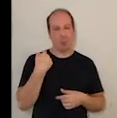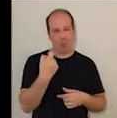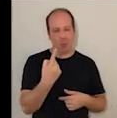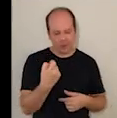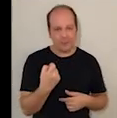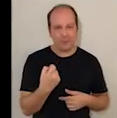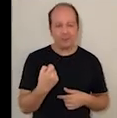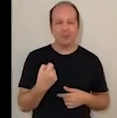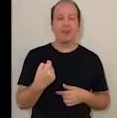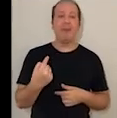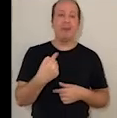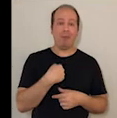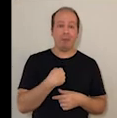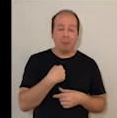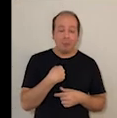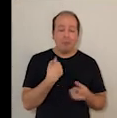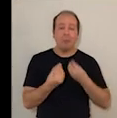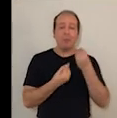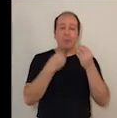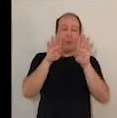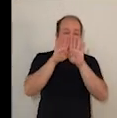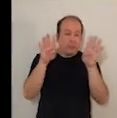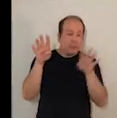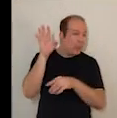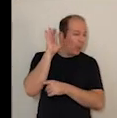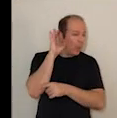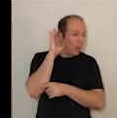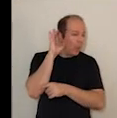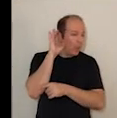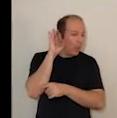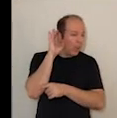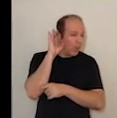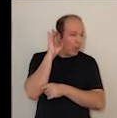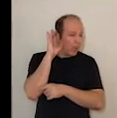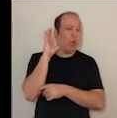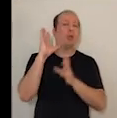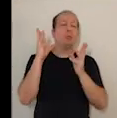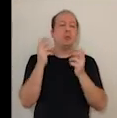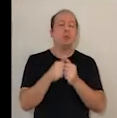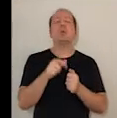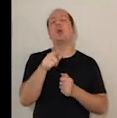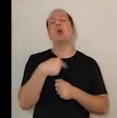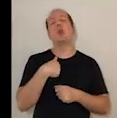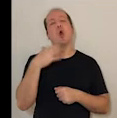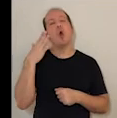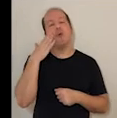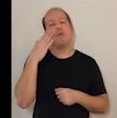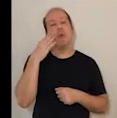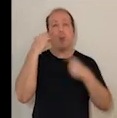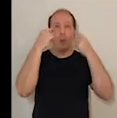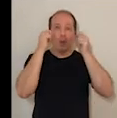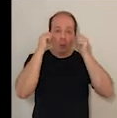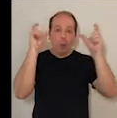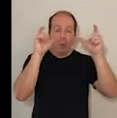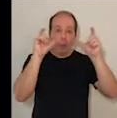ali, atrás das cortinas, ouvindo tudo. Eu quero ver a baba escorrer da boca deles. Eu quero ver os olhos saltarem das